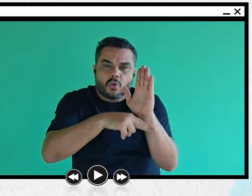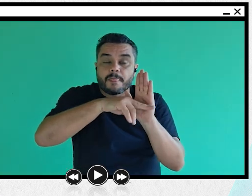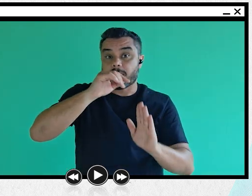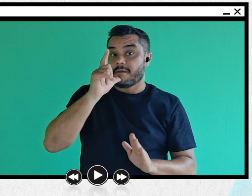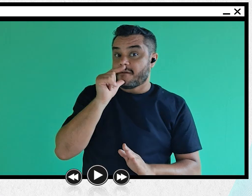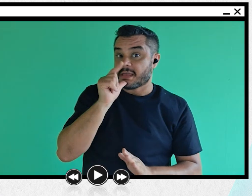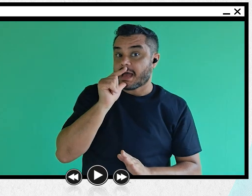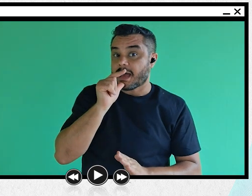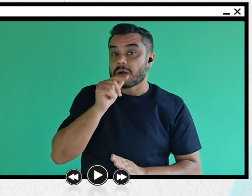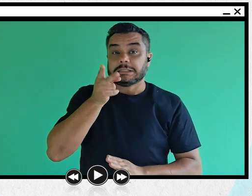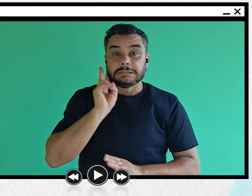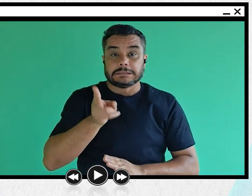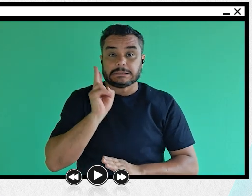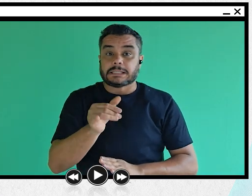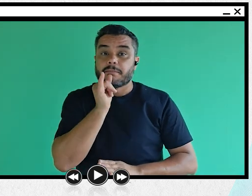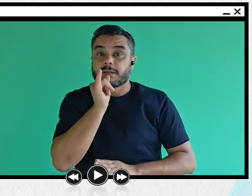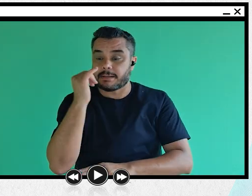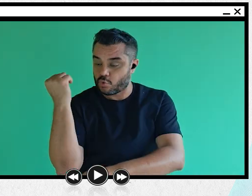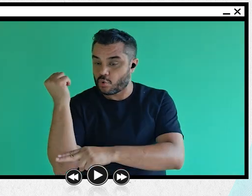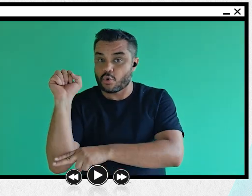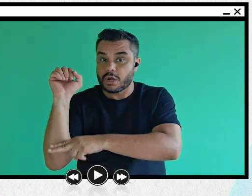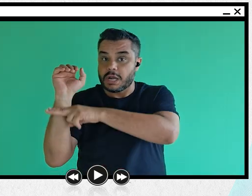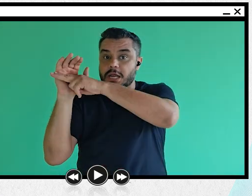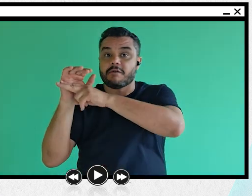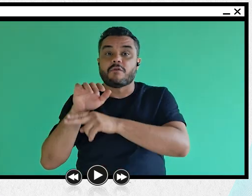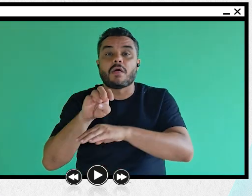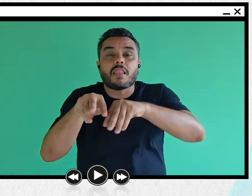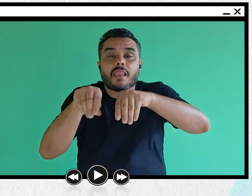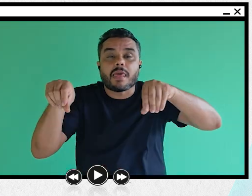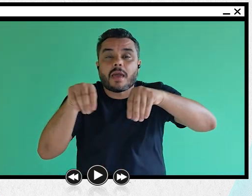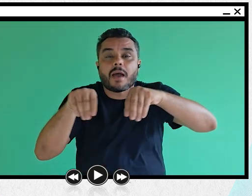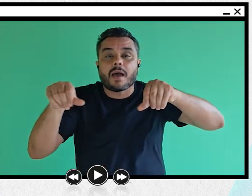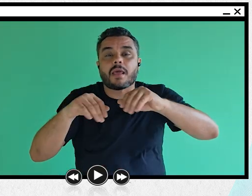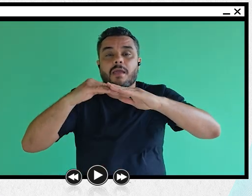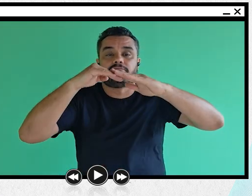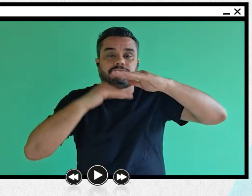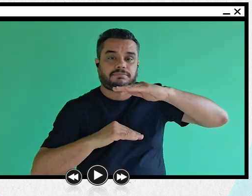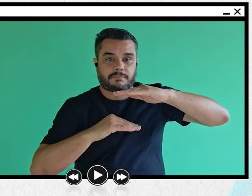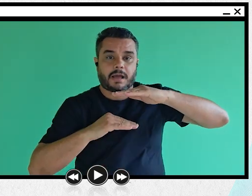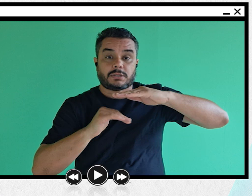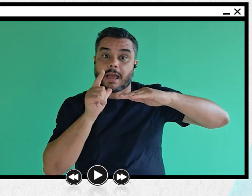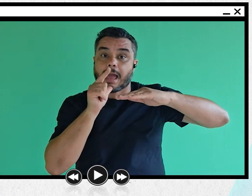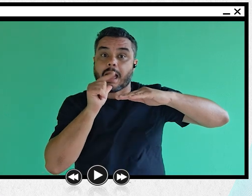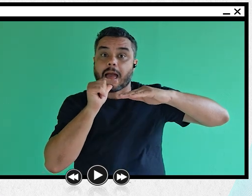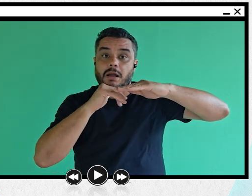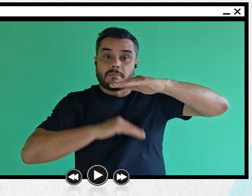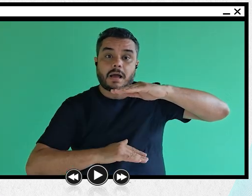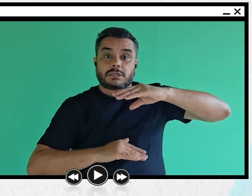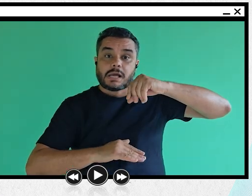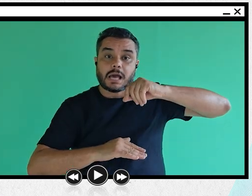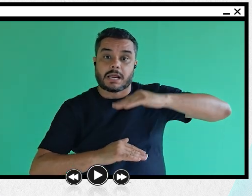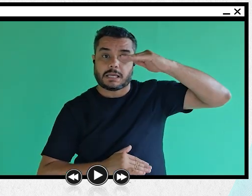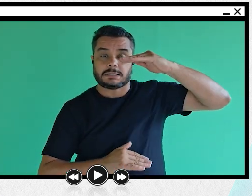nível da água, sempre ligeiramente abaixo do nível da areia. Alguns detalhes construtivos do jardim filtrante. Primeiro, né,